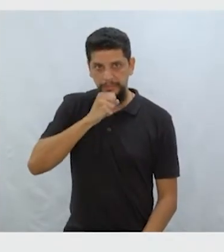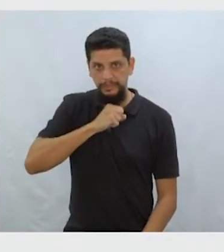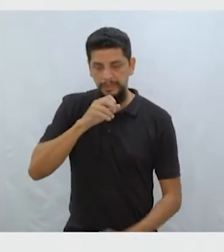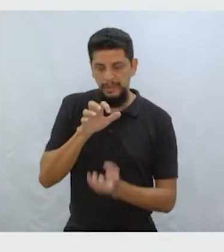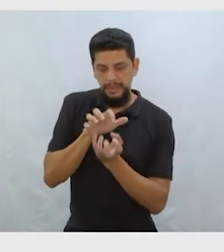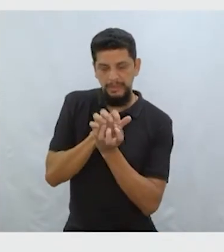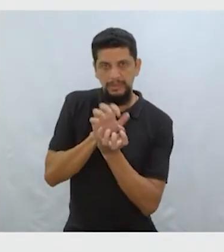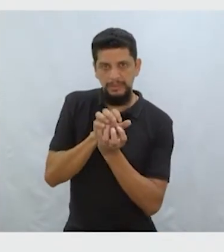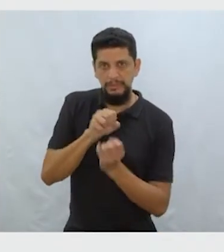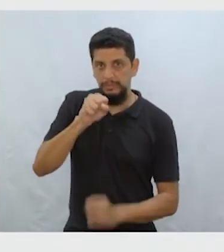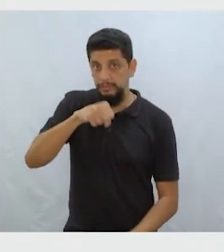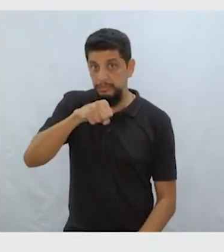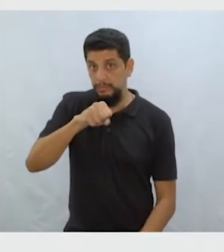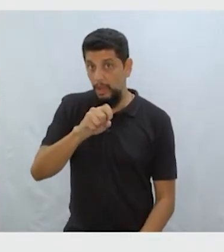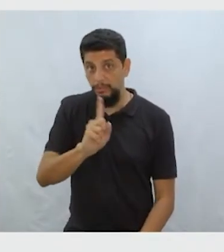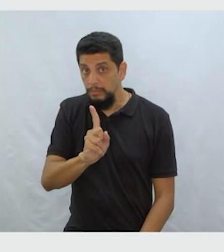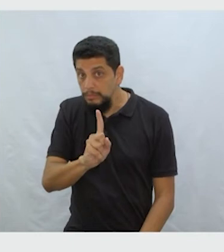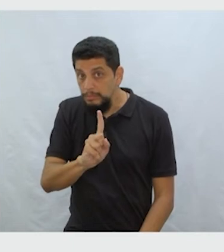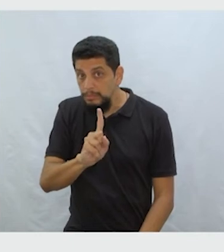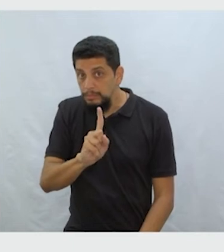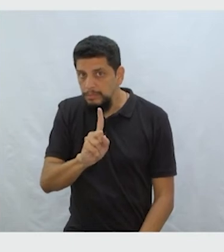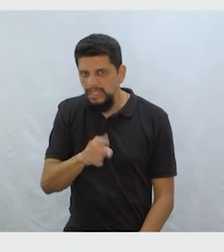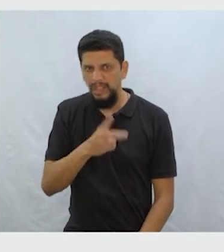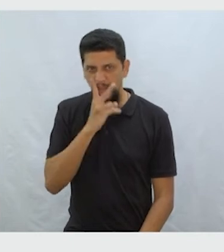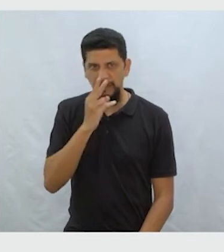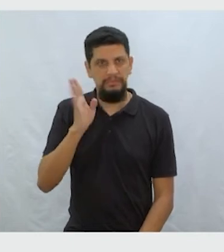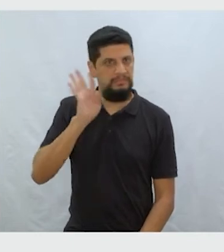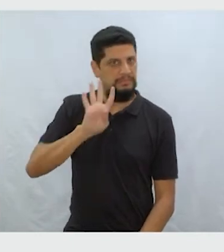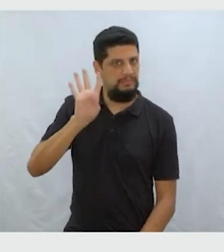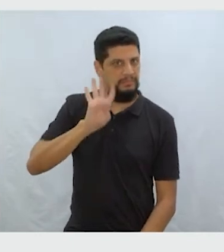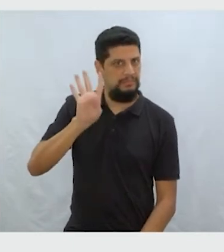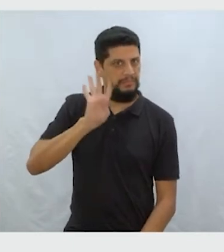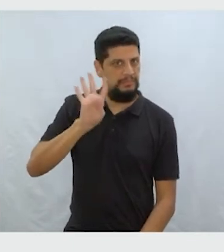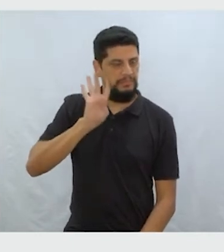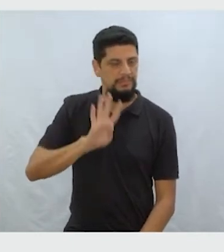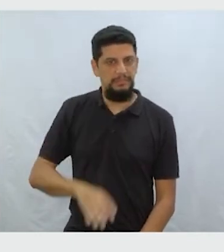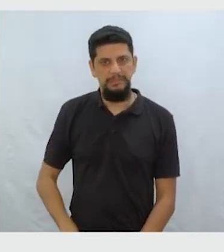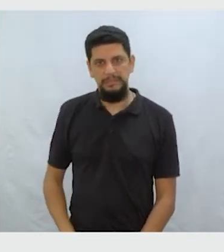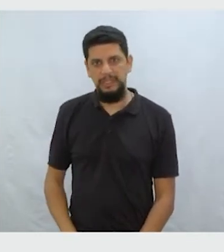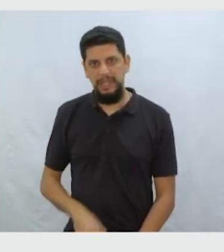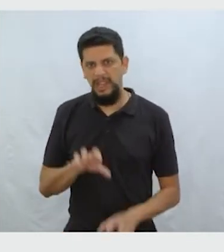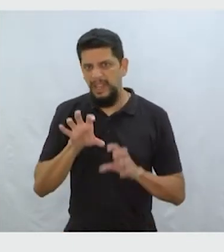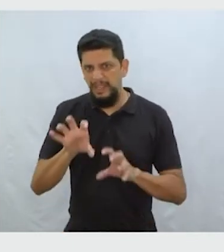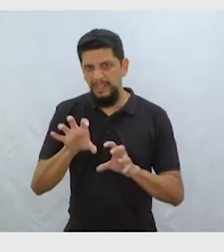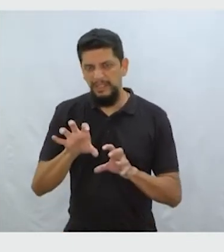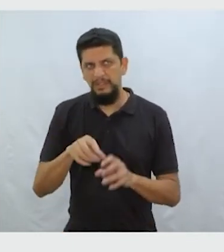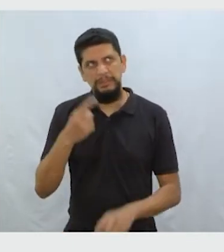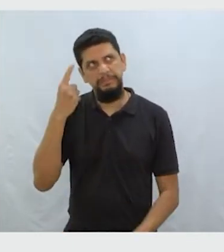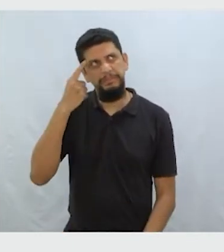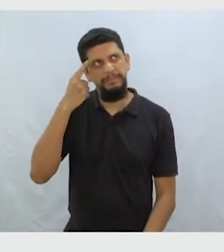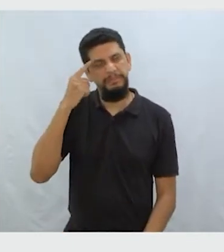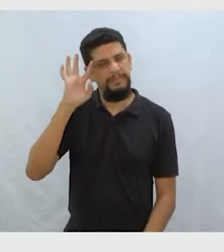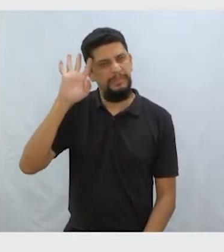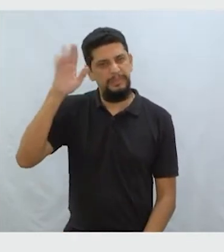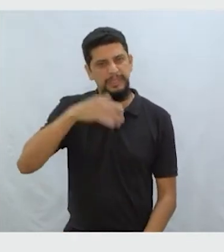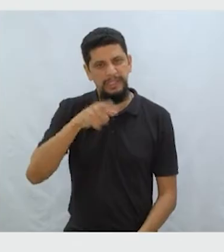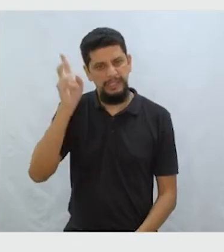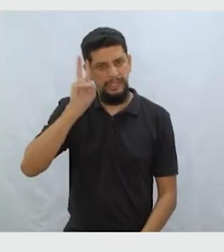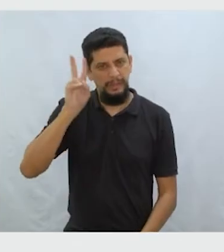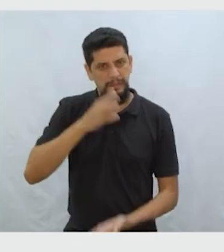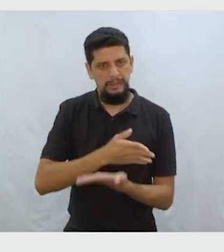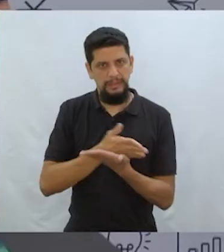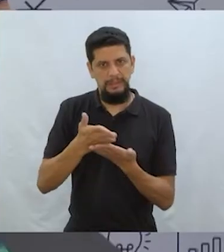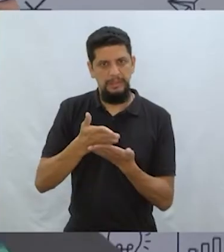da dentadura sim ou não acharam divertida foi assim que você a tinha imaginado lembra lá no